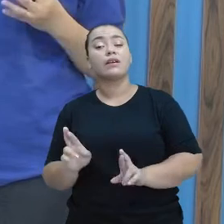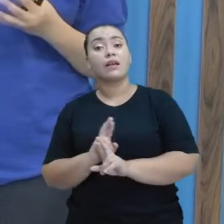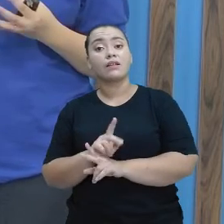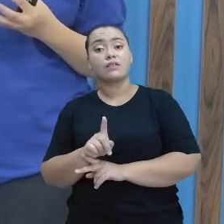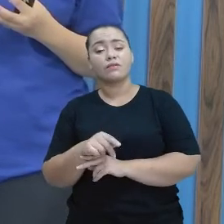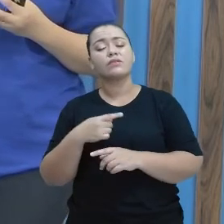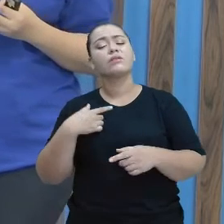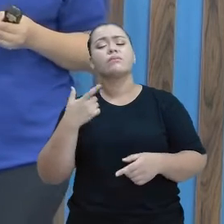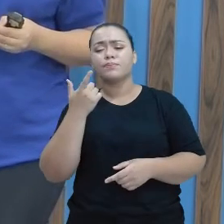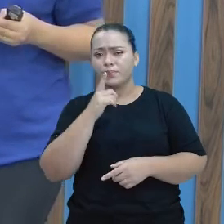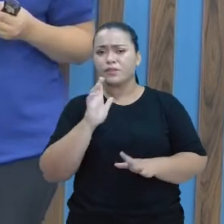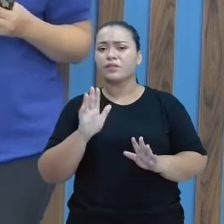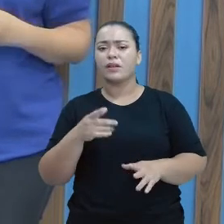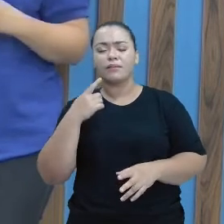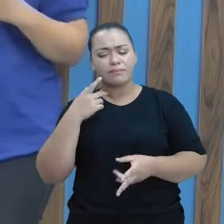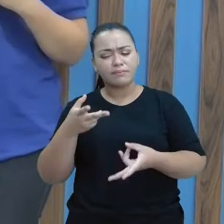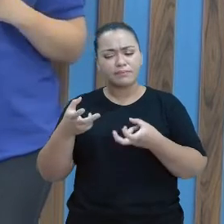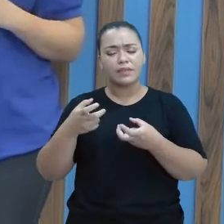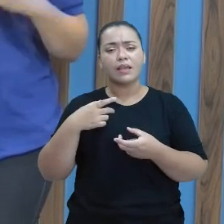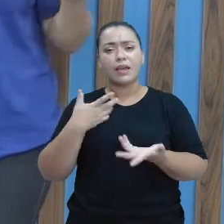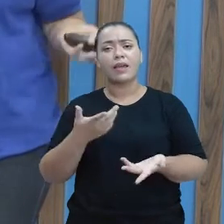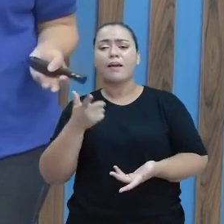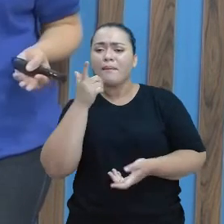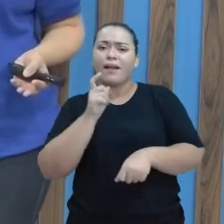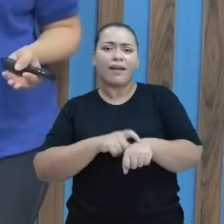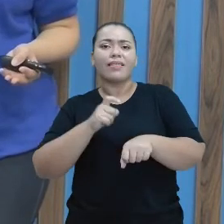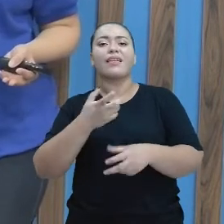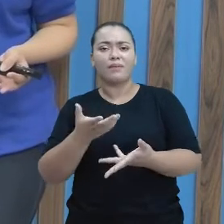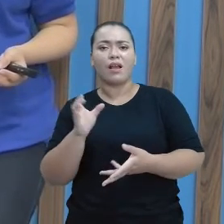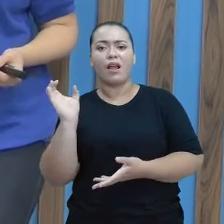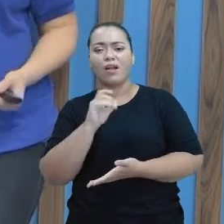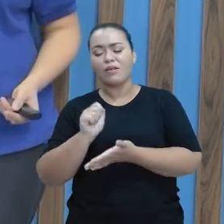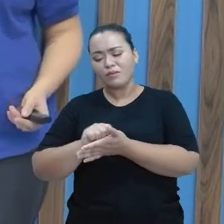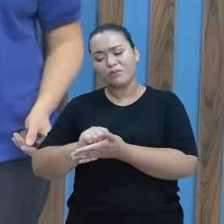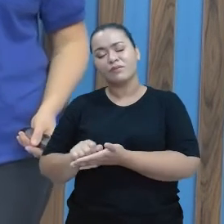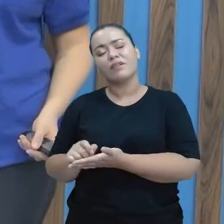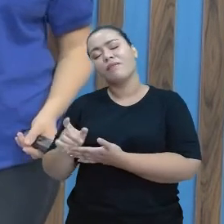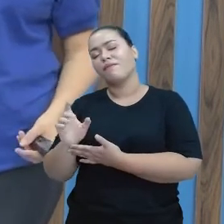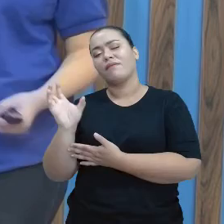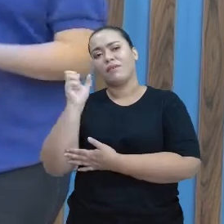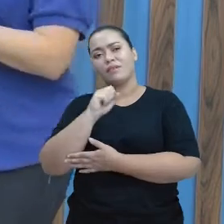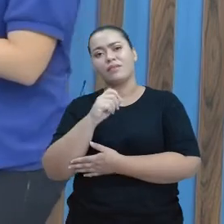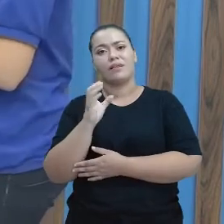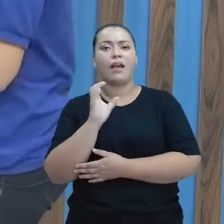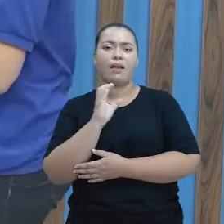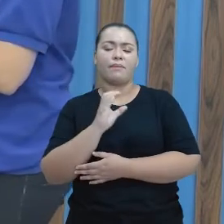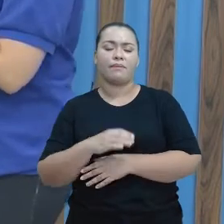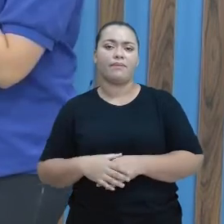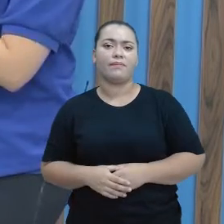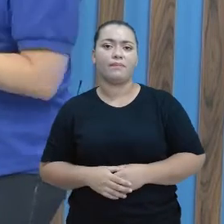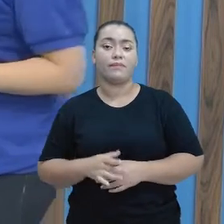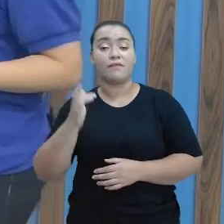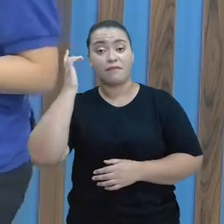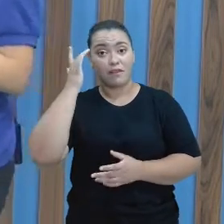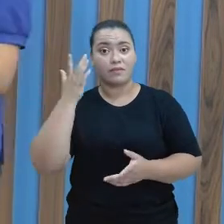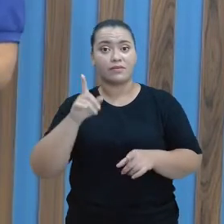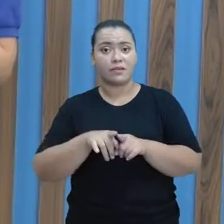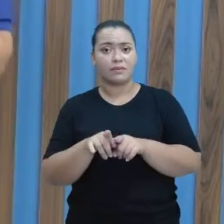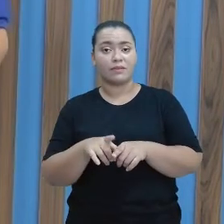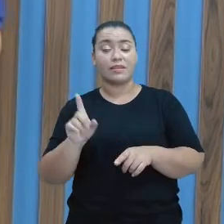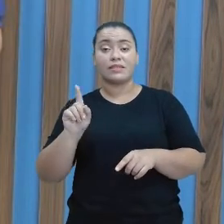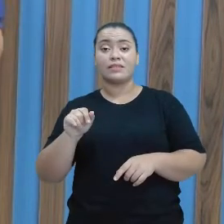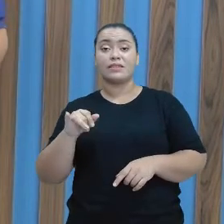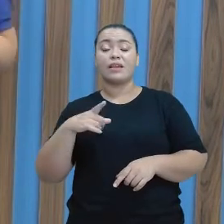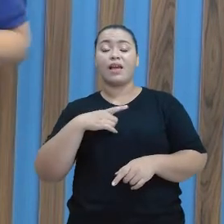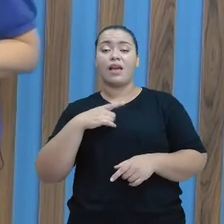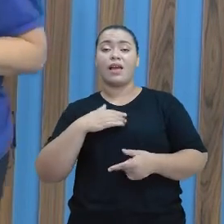aí você consegue já deduzir e ganhar tempo para você resolver alguma questão de maneira mais rápida. Se a gente tem isso num triângulo retângulo, a